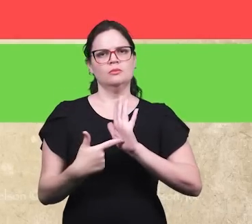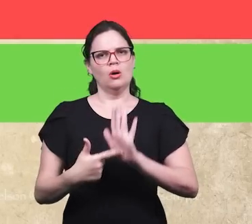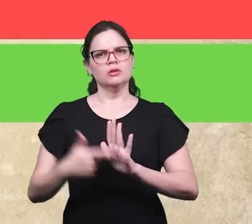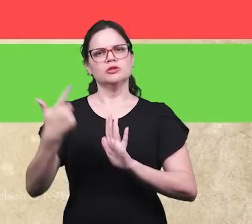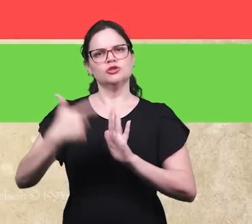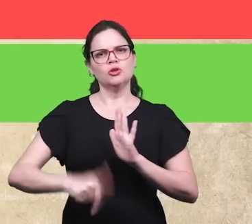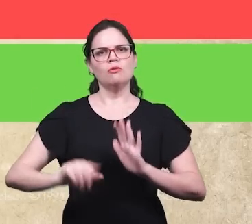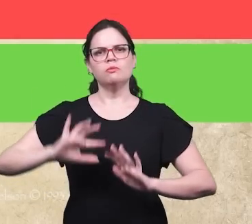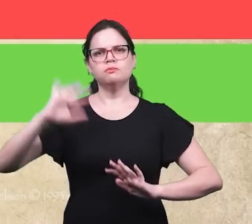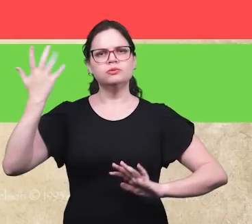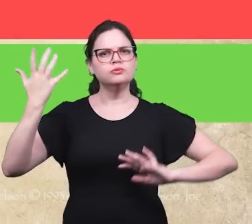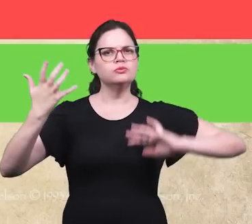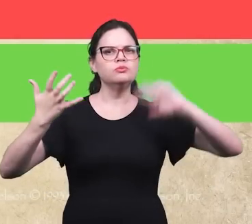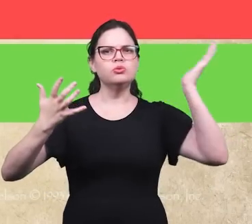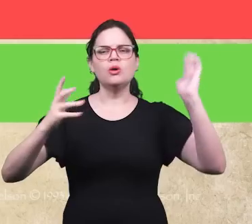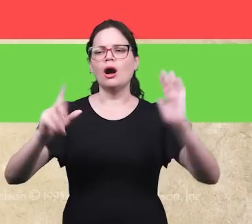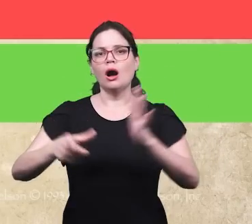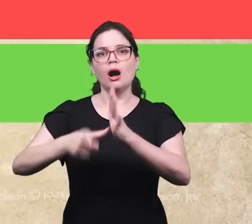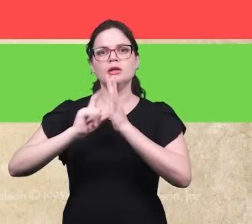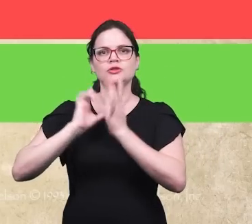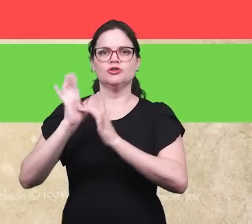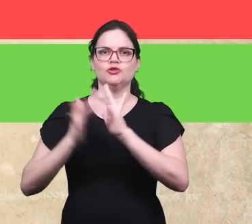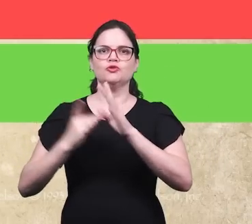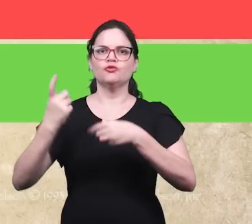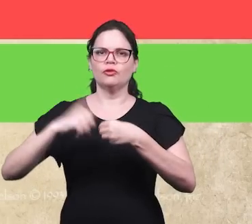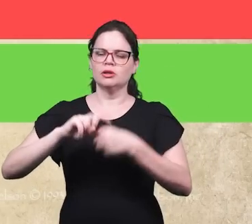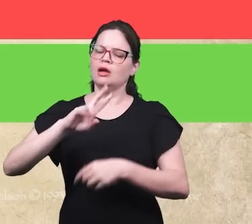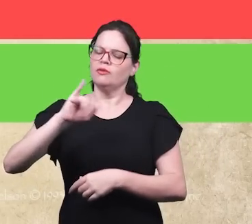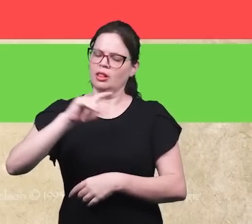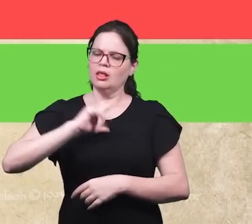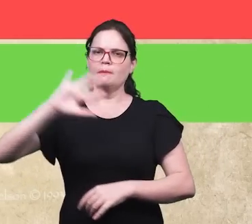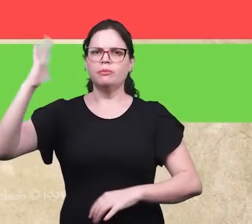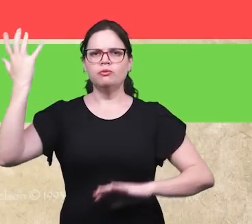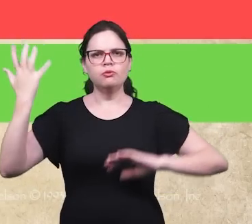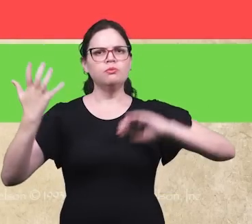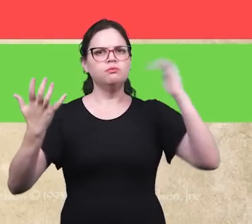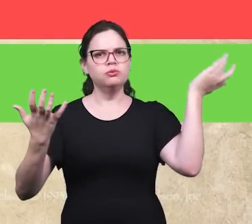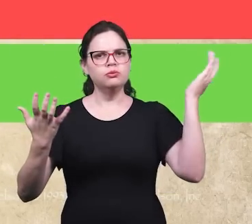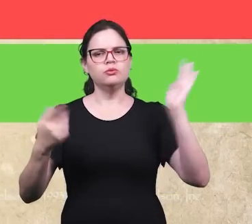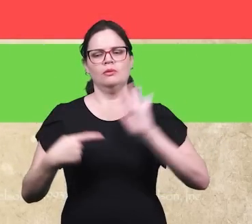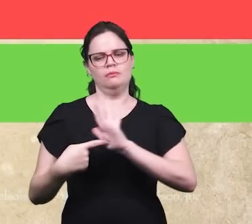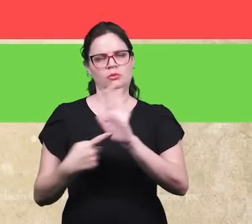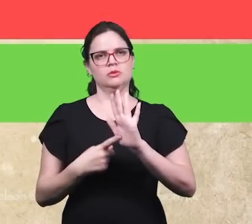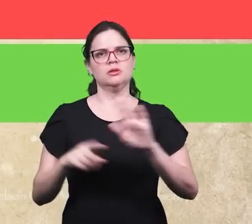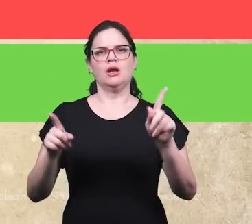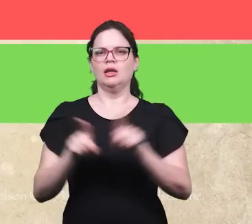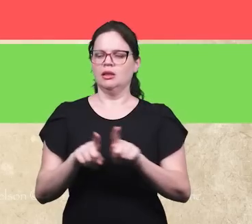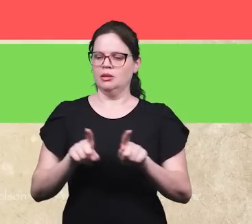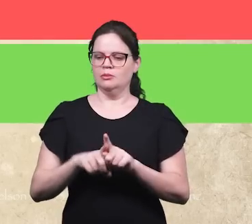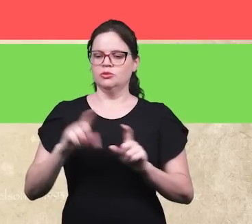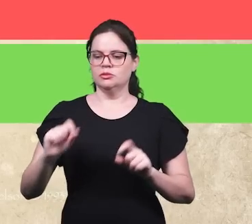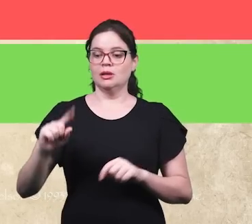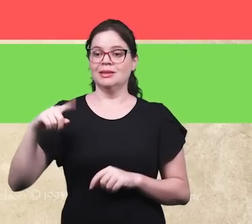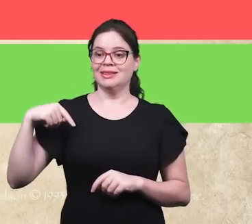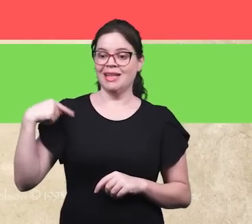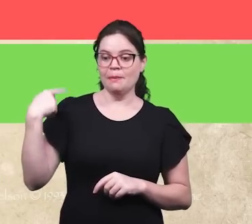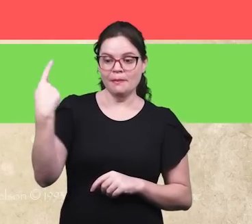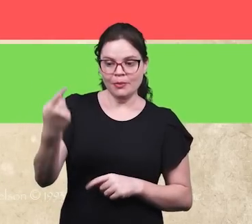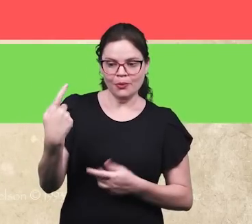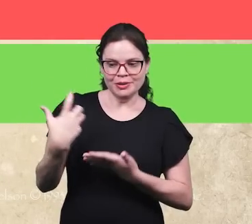falar dos sinais da vinda do Senhor Jesus, mas dizer, olha, depois